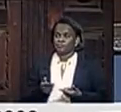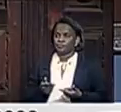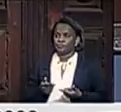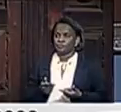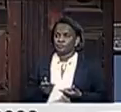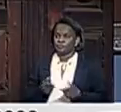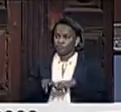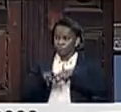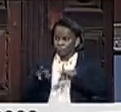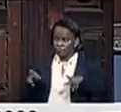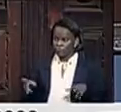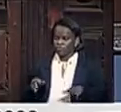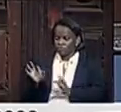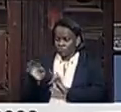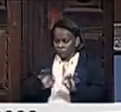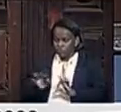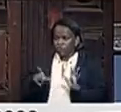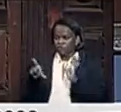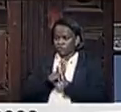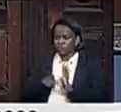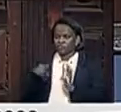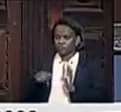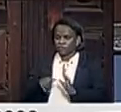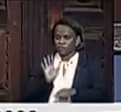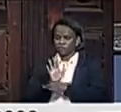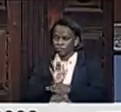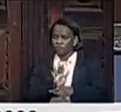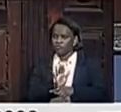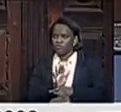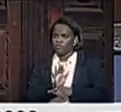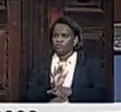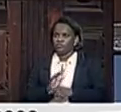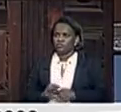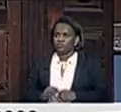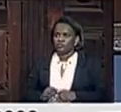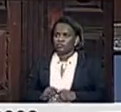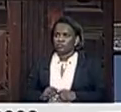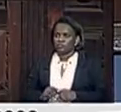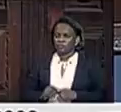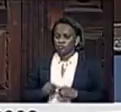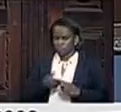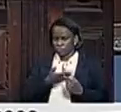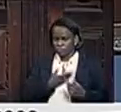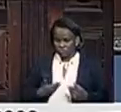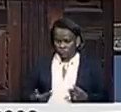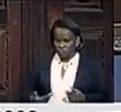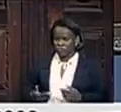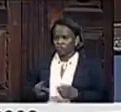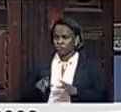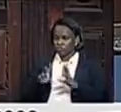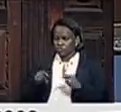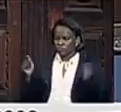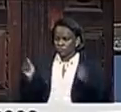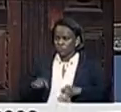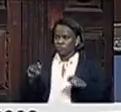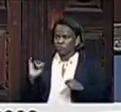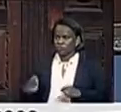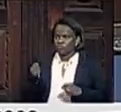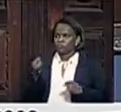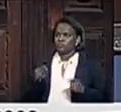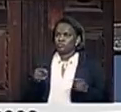através de várias medidas e projetos de lei, auxiliou o governo, dando todas as possibilidades que